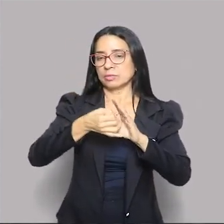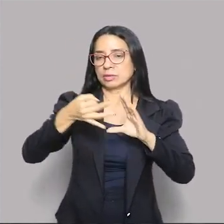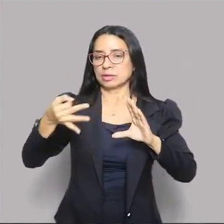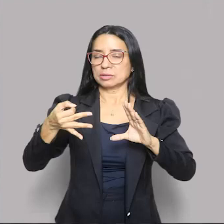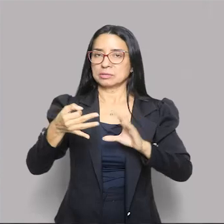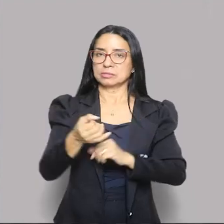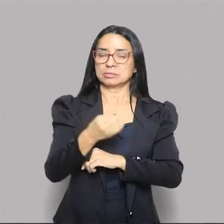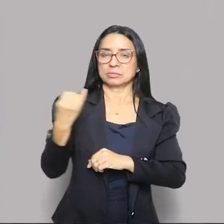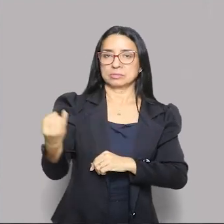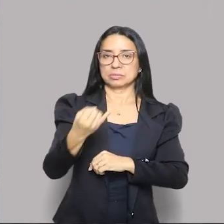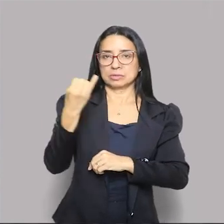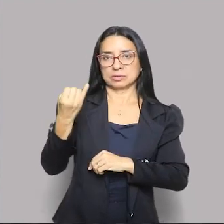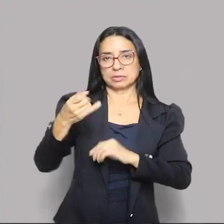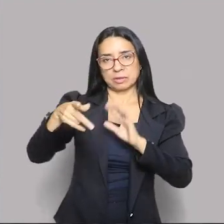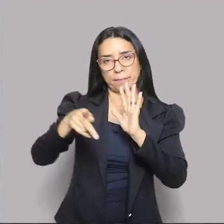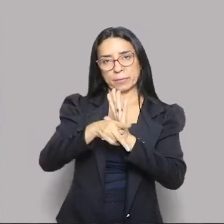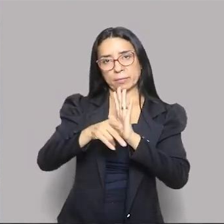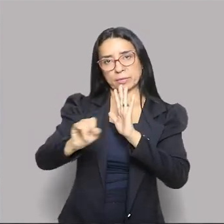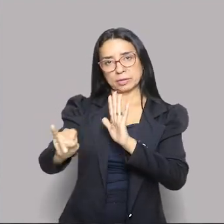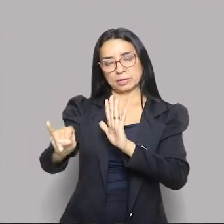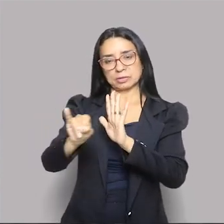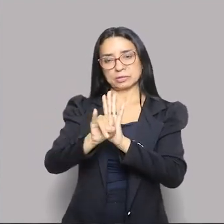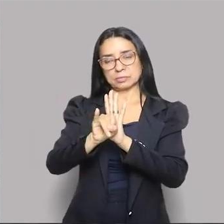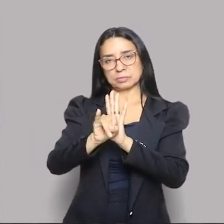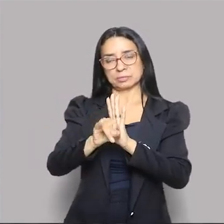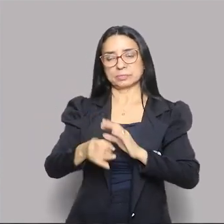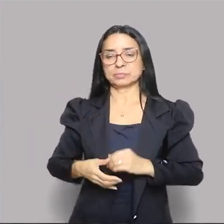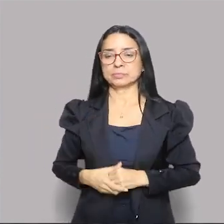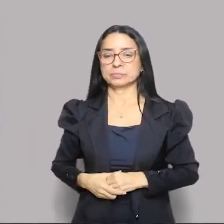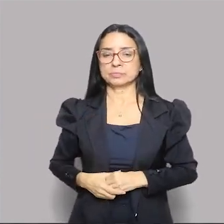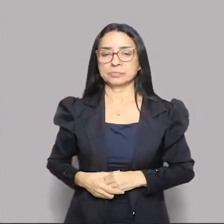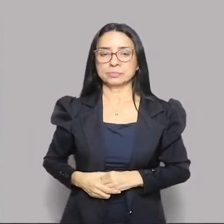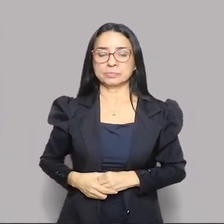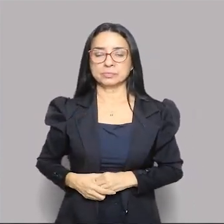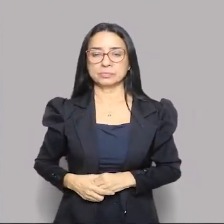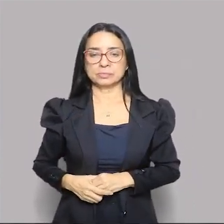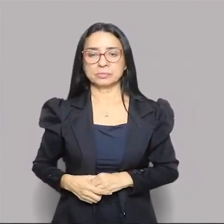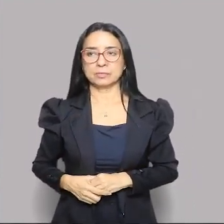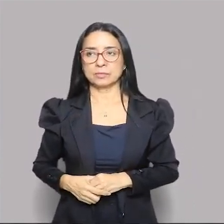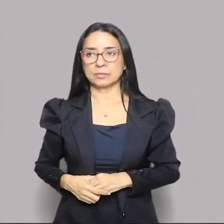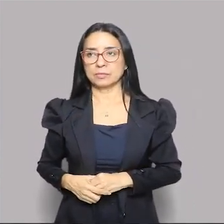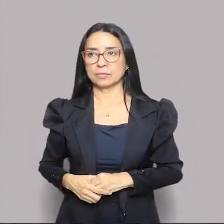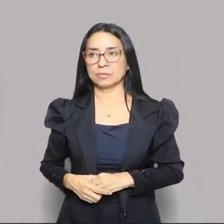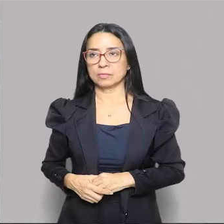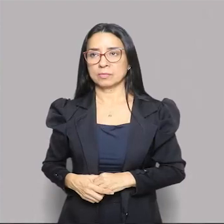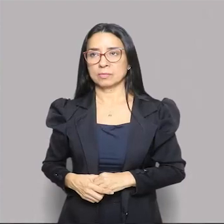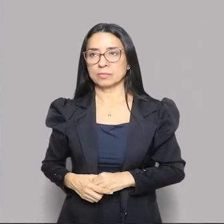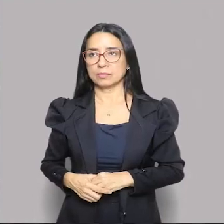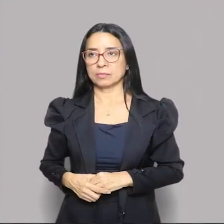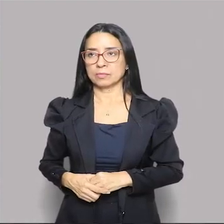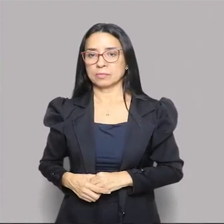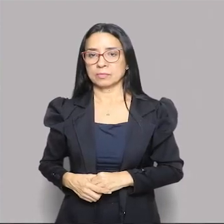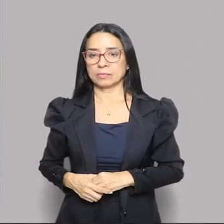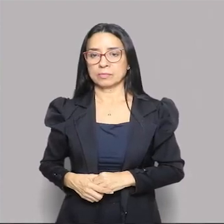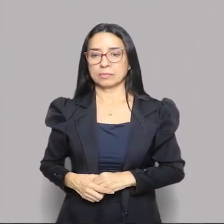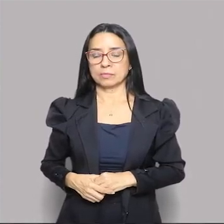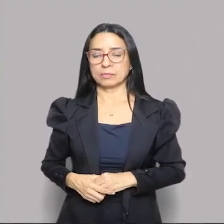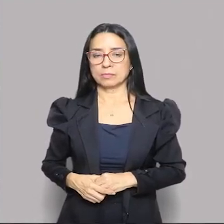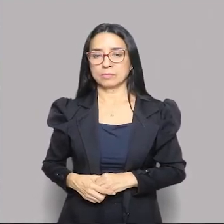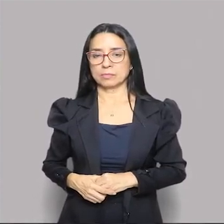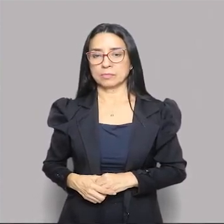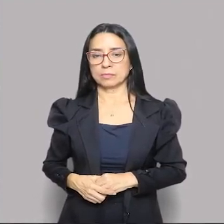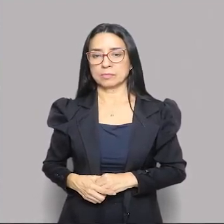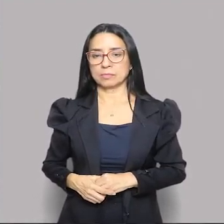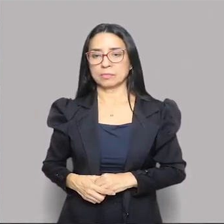característica muito importante que é a sua própria identidade, porque a cultura é a identidade, né? E aí, ó, eu continuo fazendo a